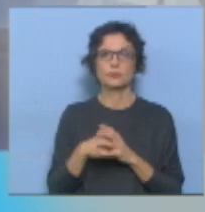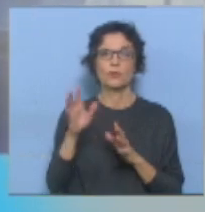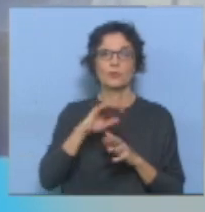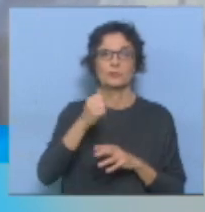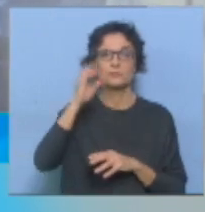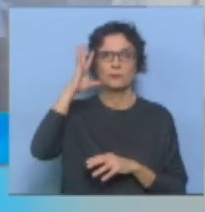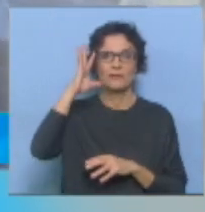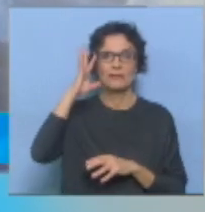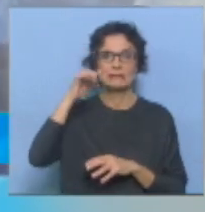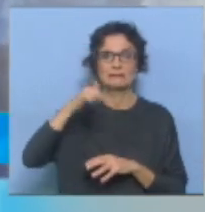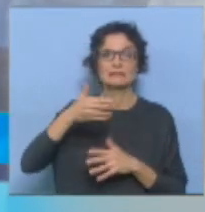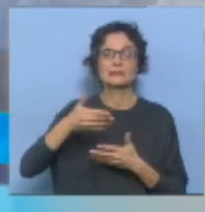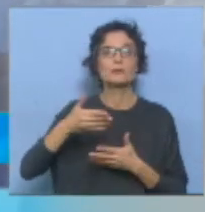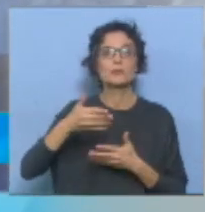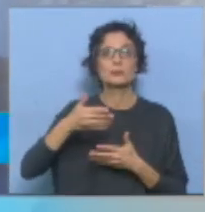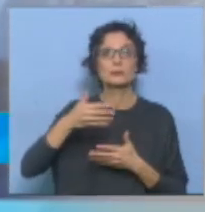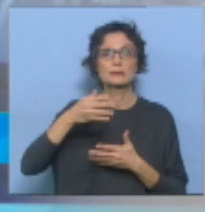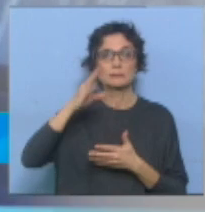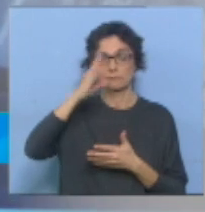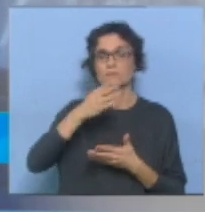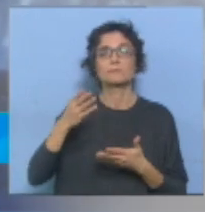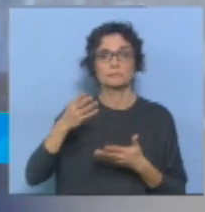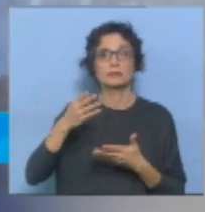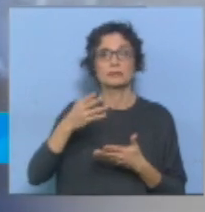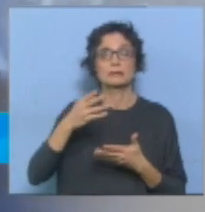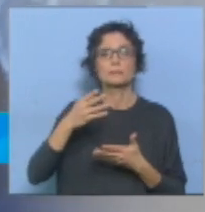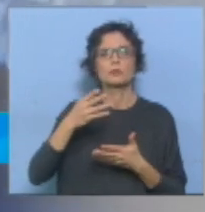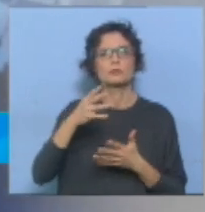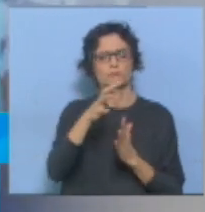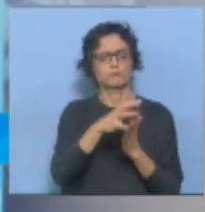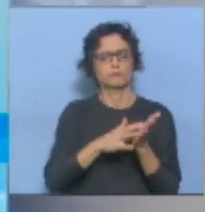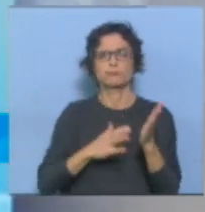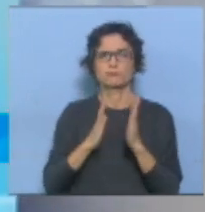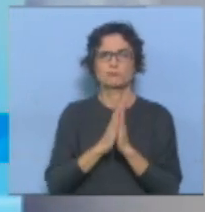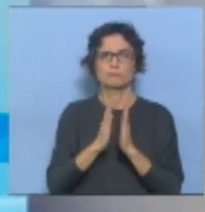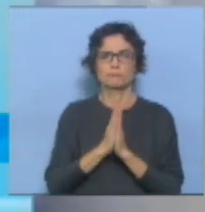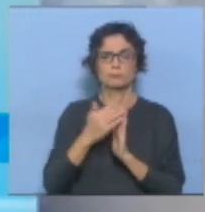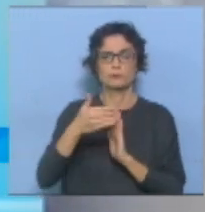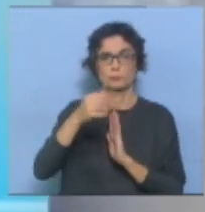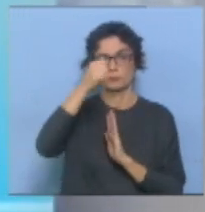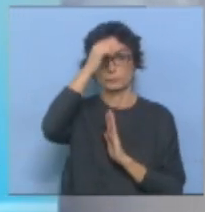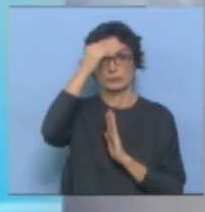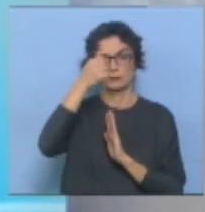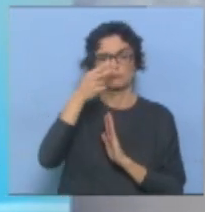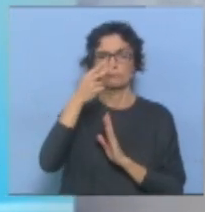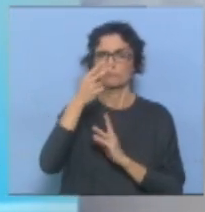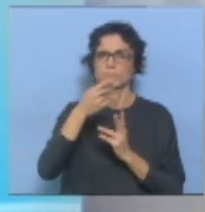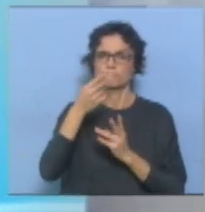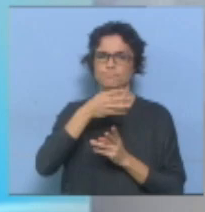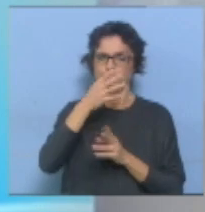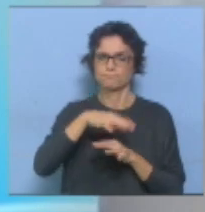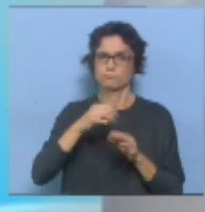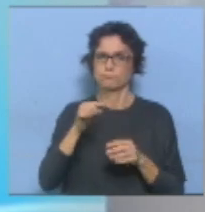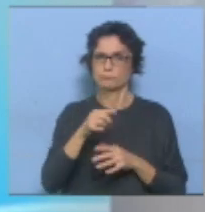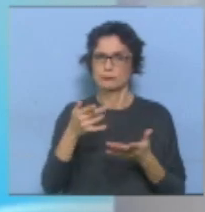Olá, muito boa tarde. Neste dia, como é habitual, sublinhamos a análise dos textos litúrgicos do próximo domingo. Temos connosco